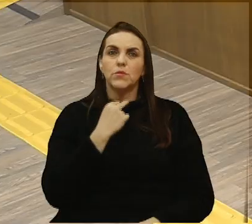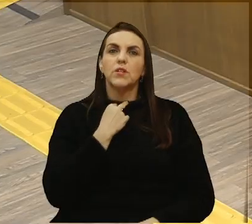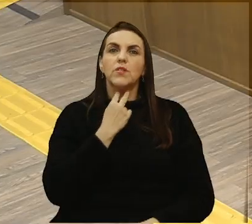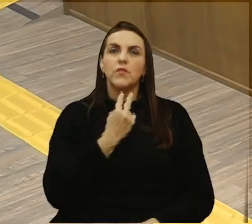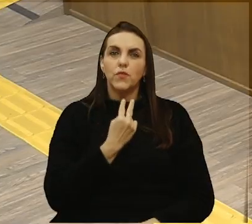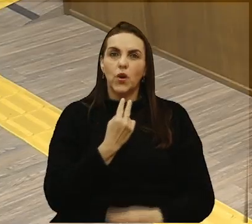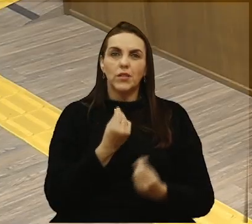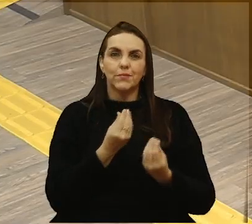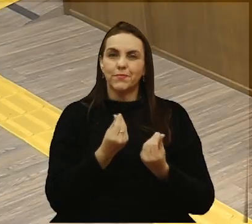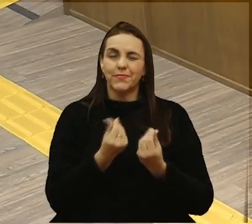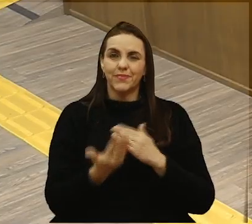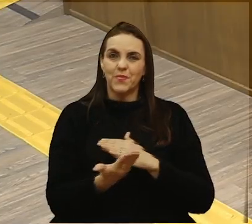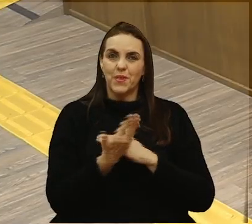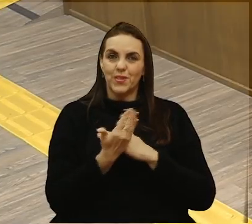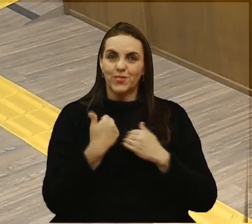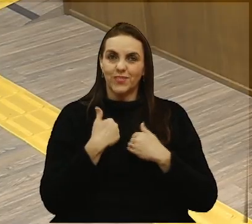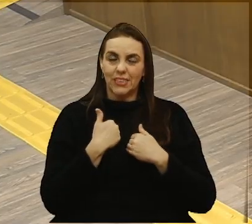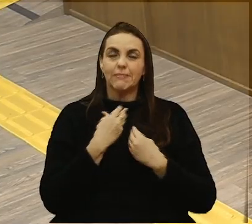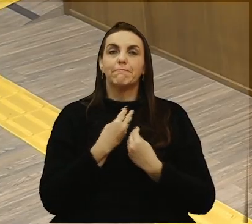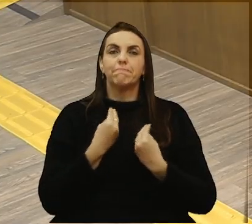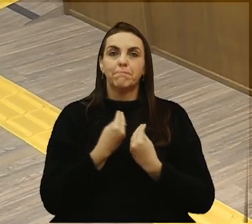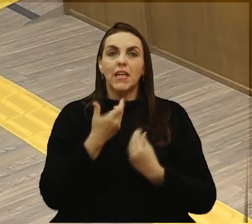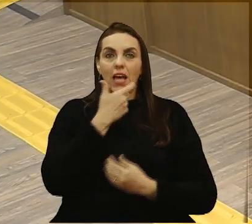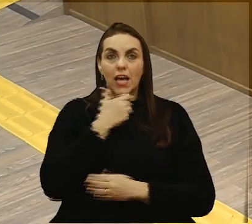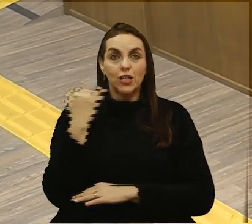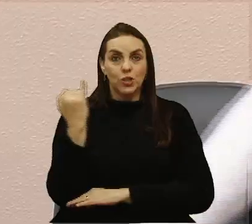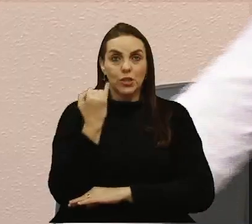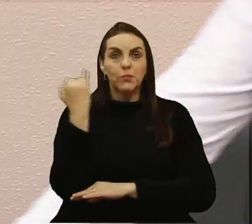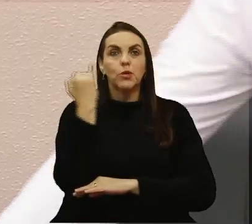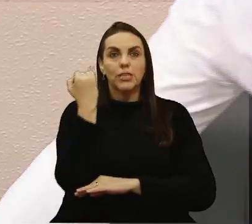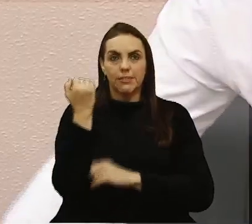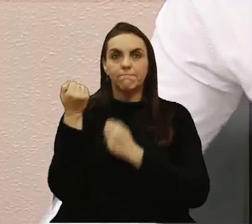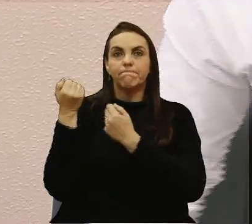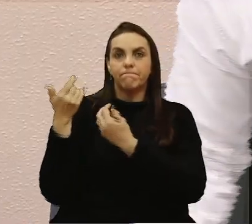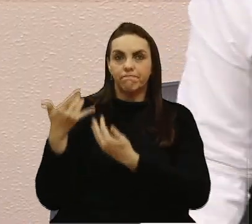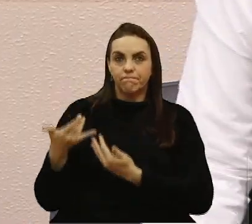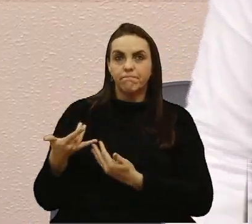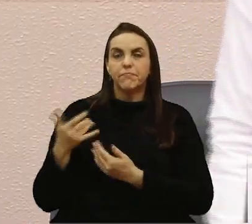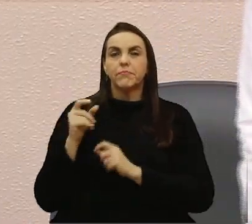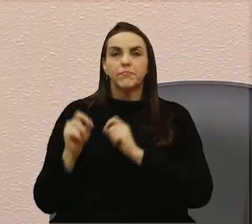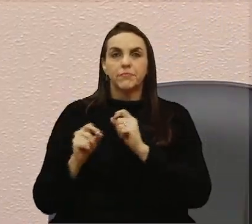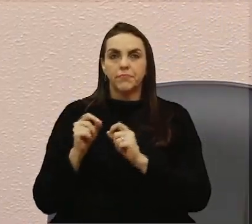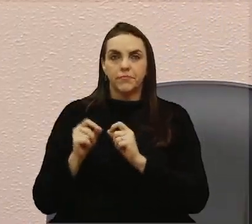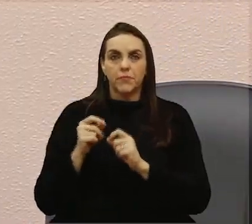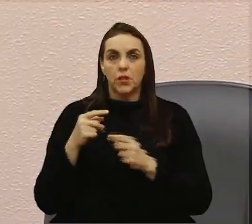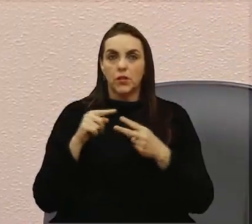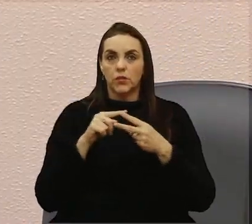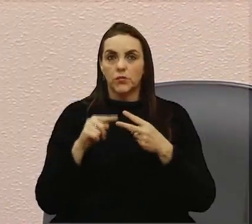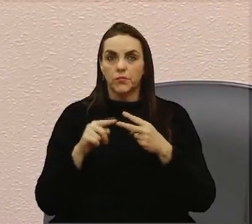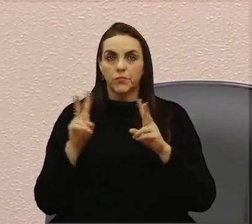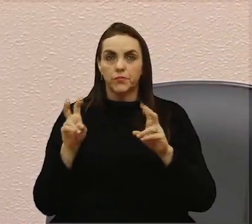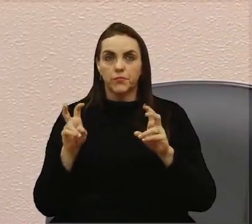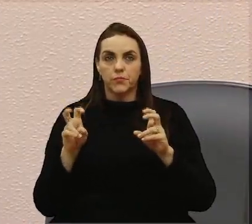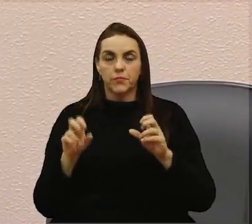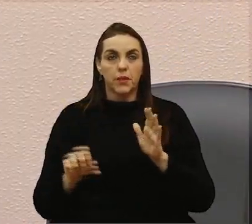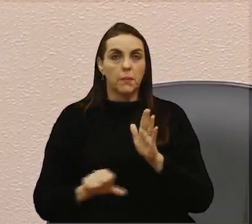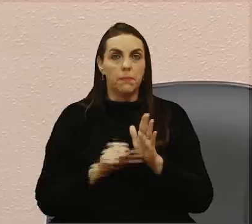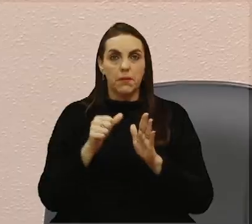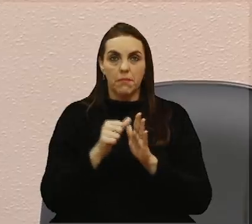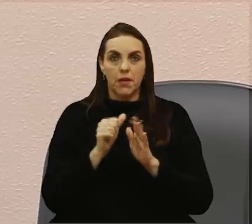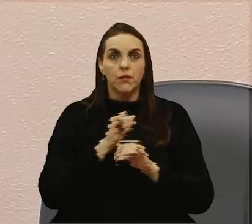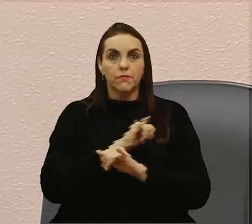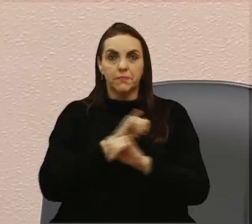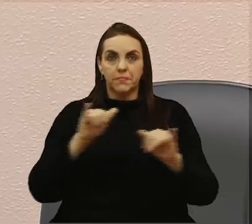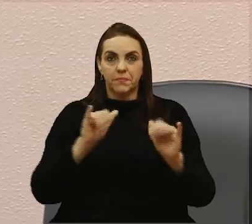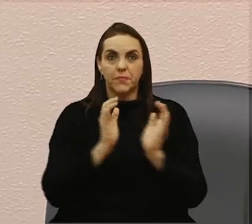não ajudando muito, mas acho importante me manifestar sobre dois temas. O primeiro é dizer aos colegas